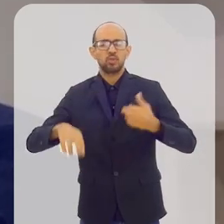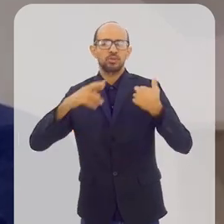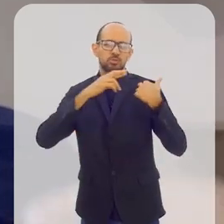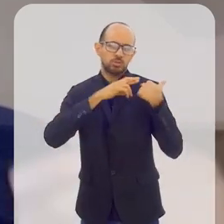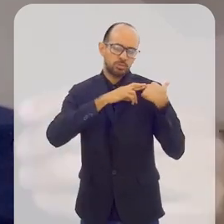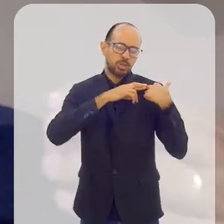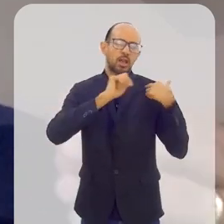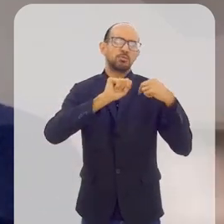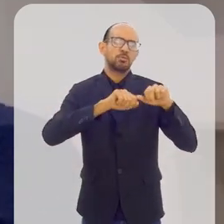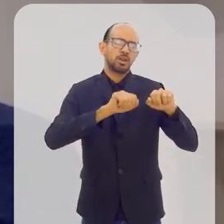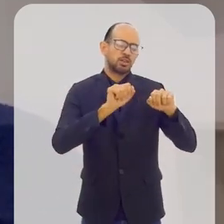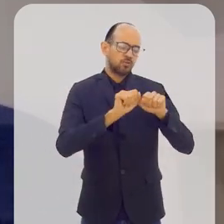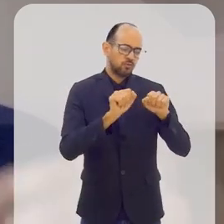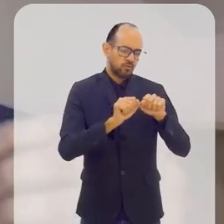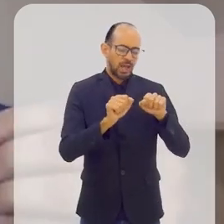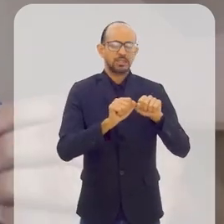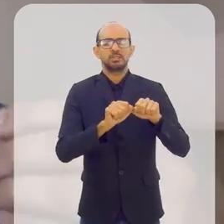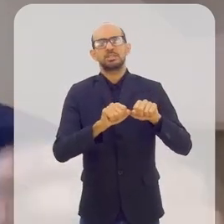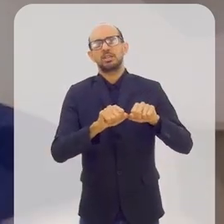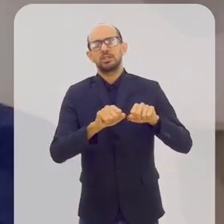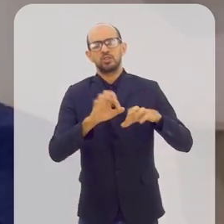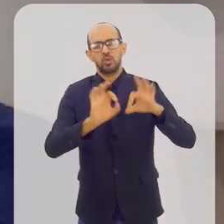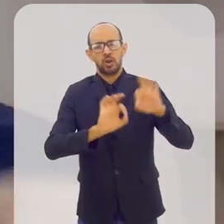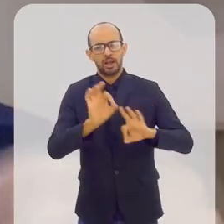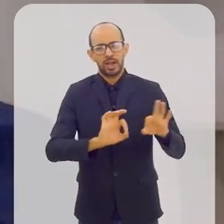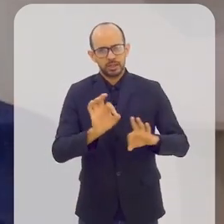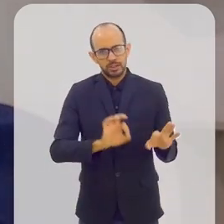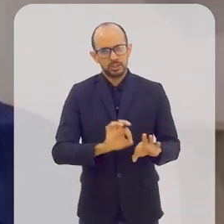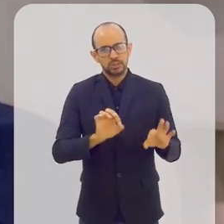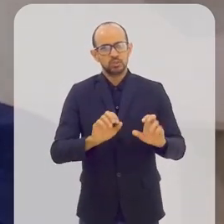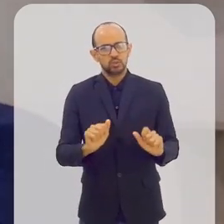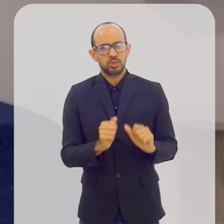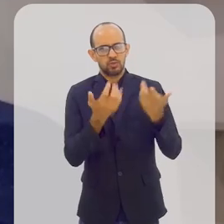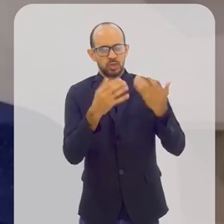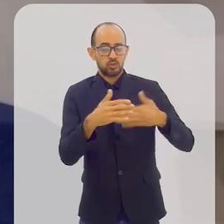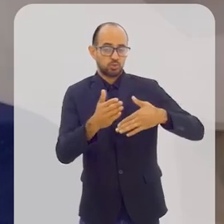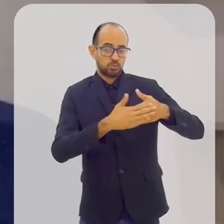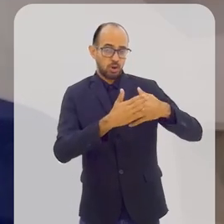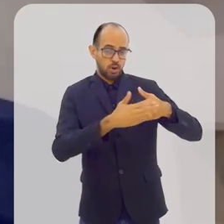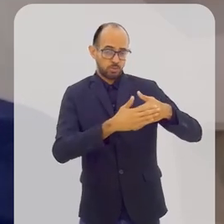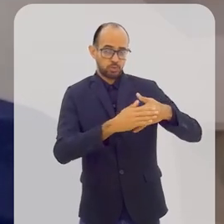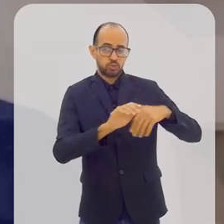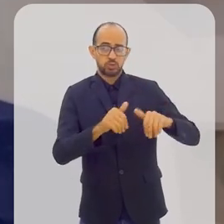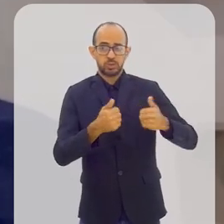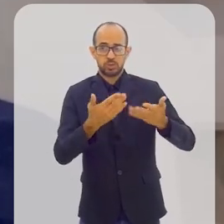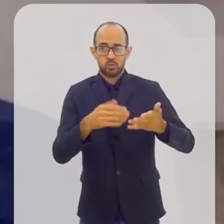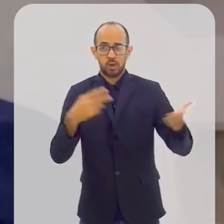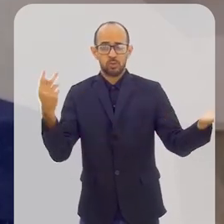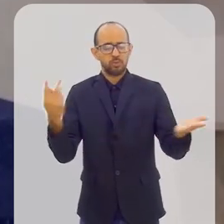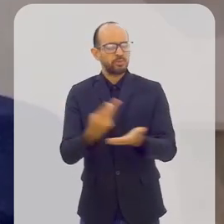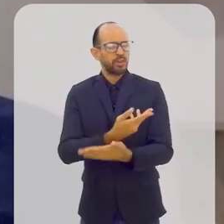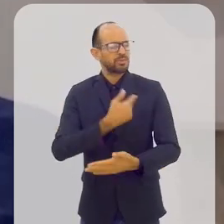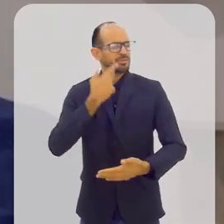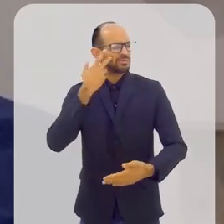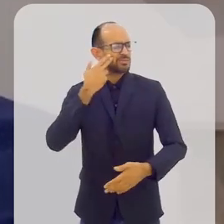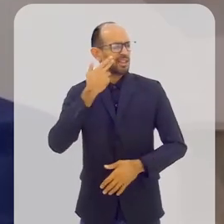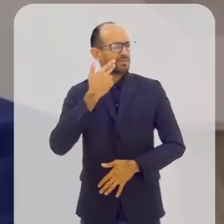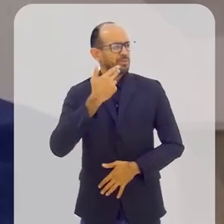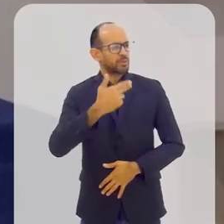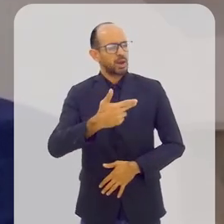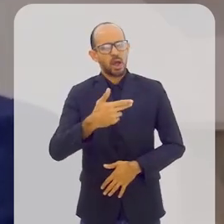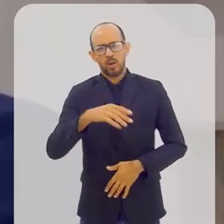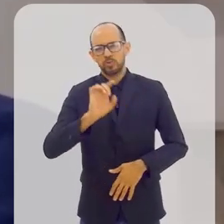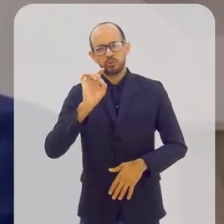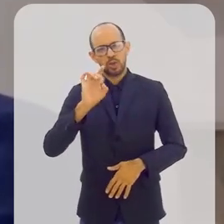que possam executar e organizar os seus eventos, né? Então, acontece de forma